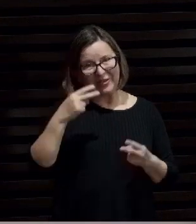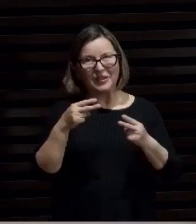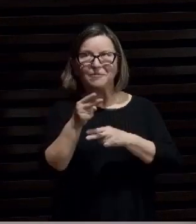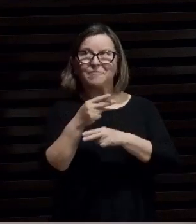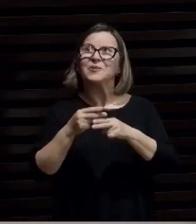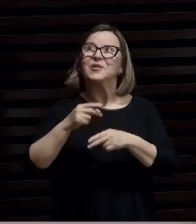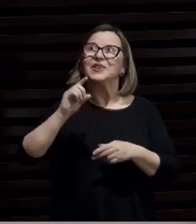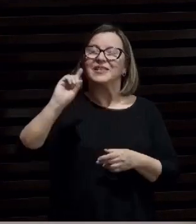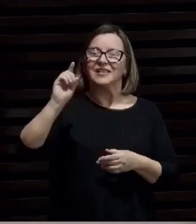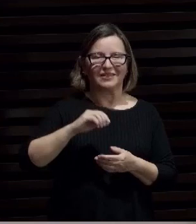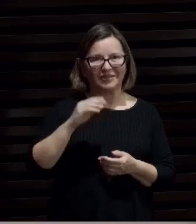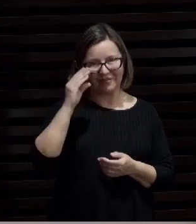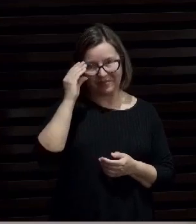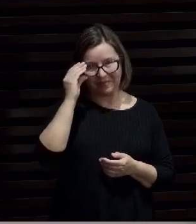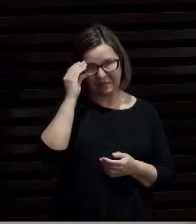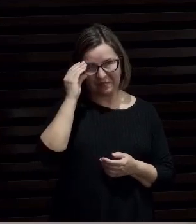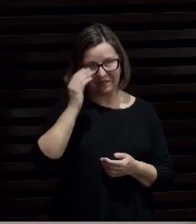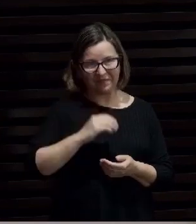Deus.